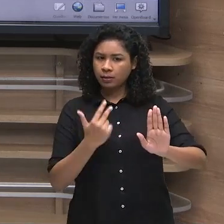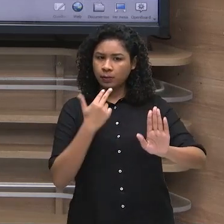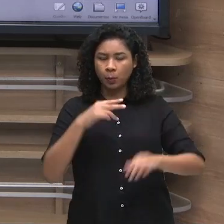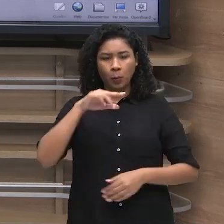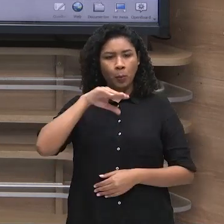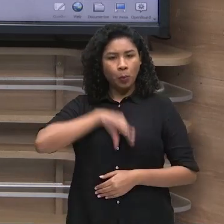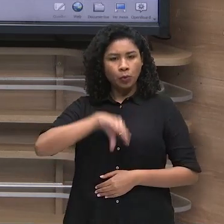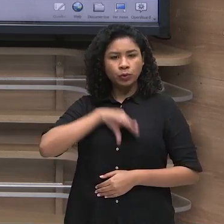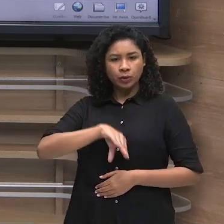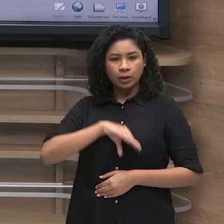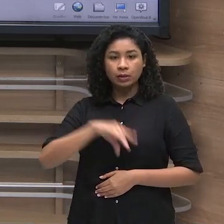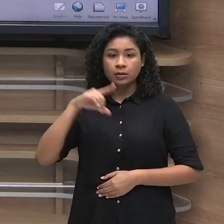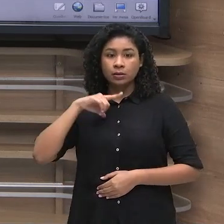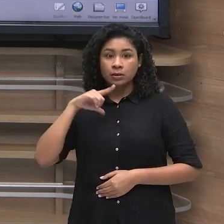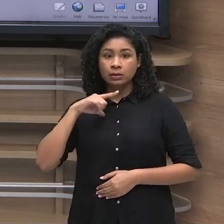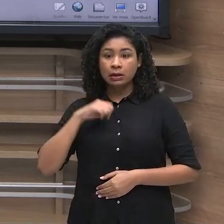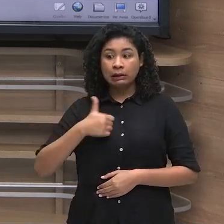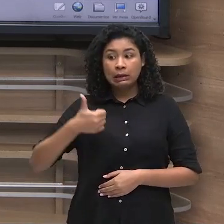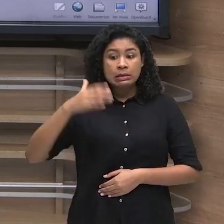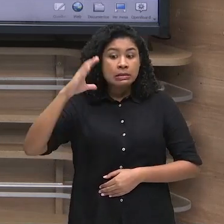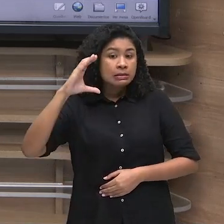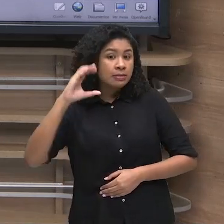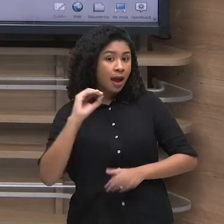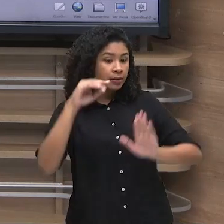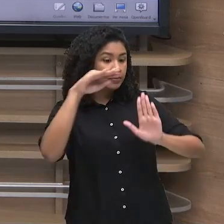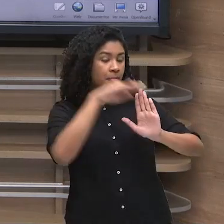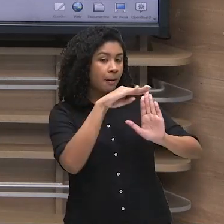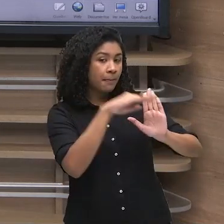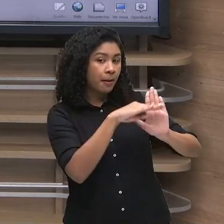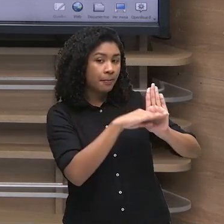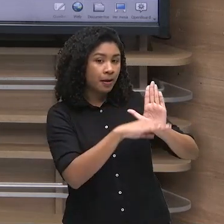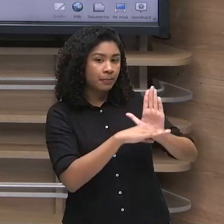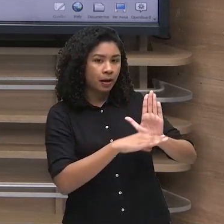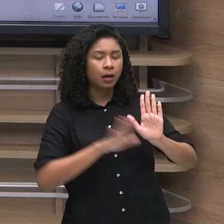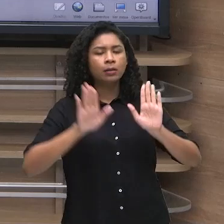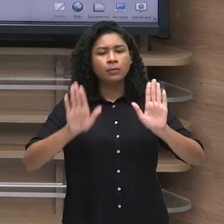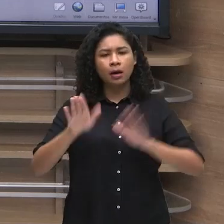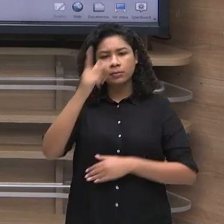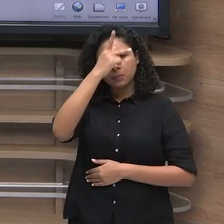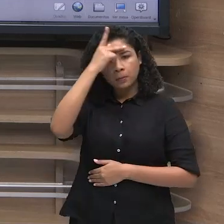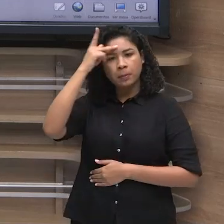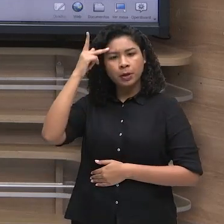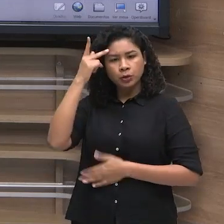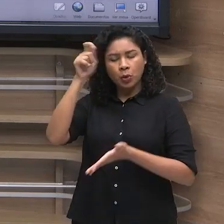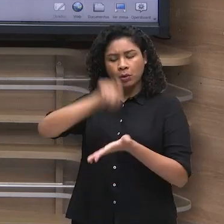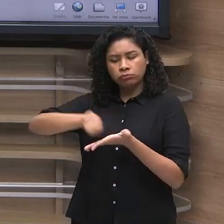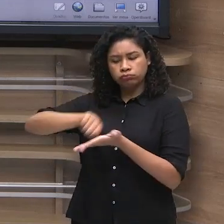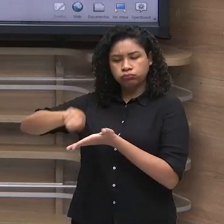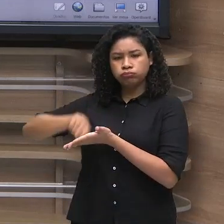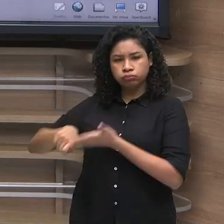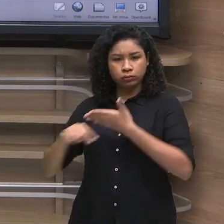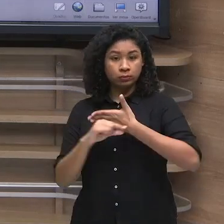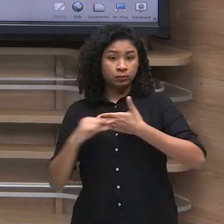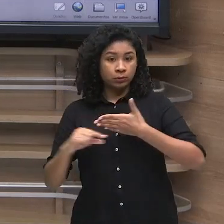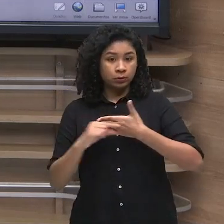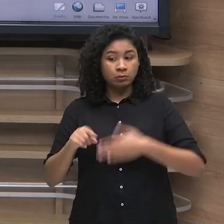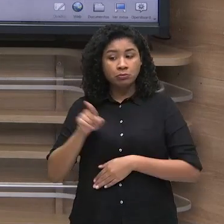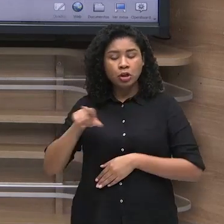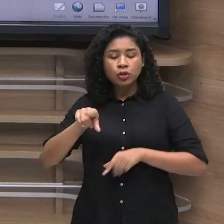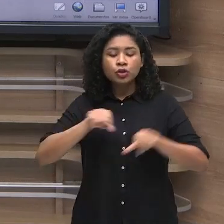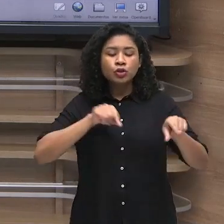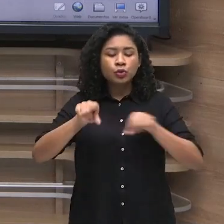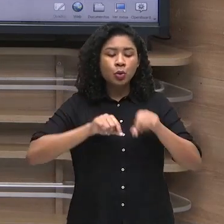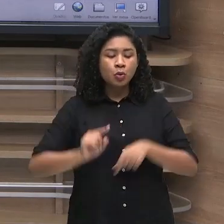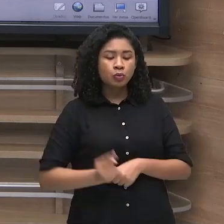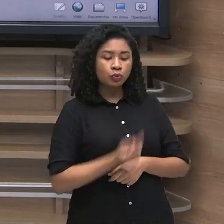temos 10 classes de palavras. Porém, o autor selecionou apenas a classe